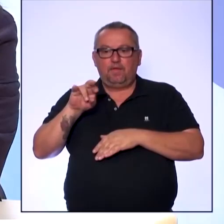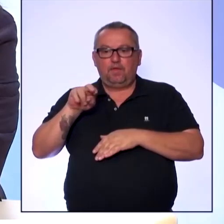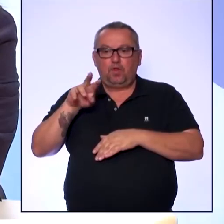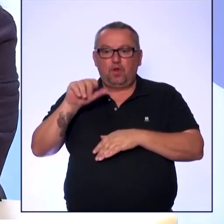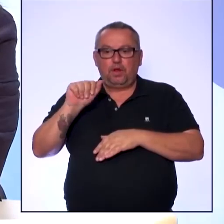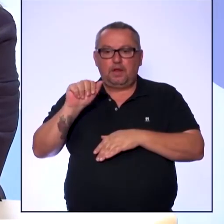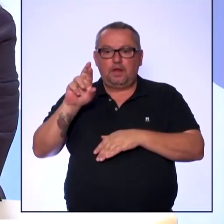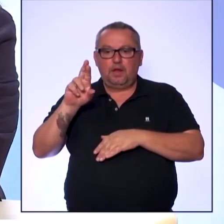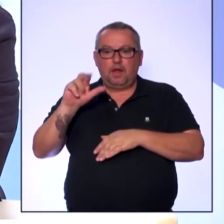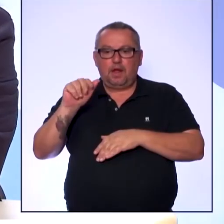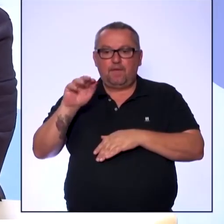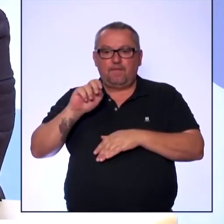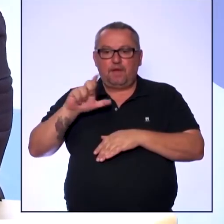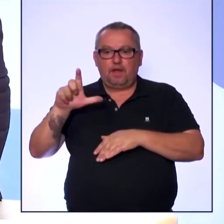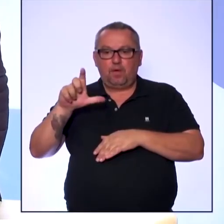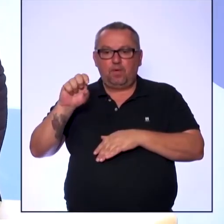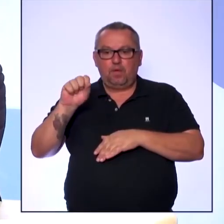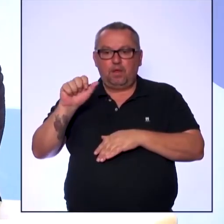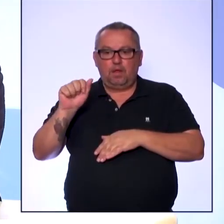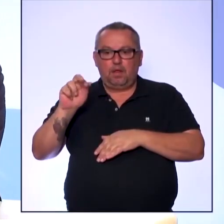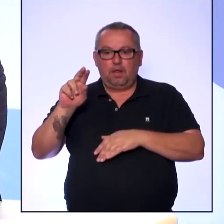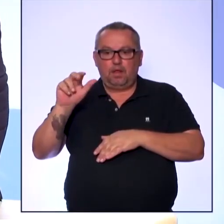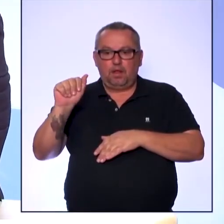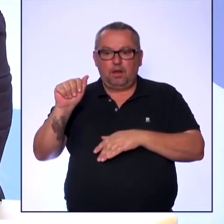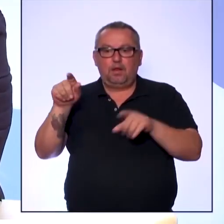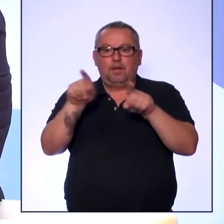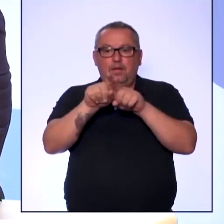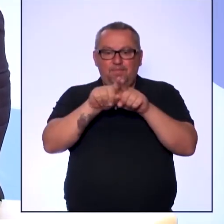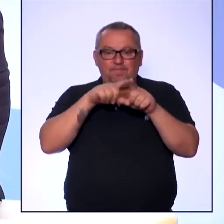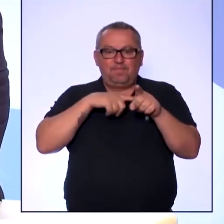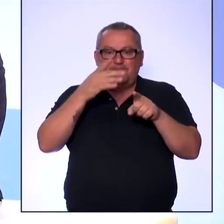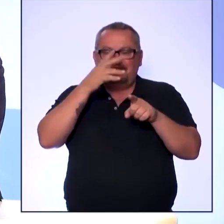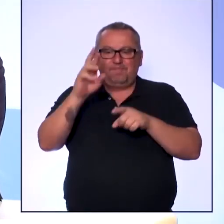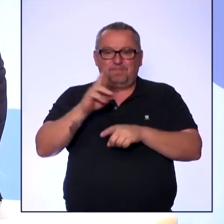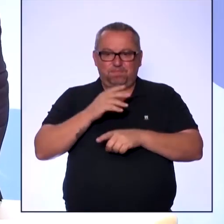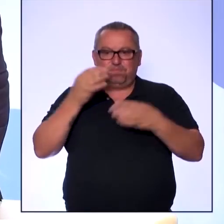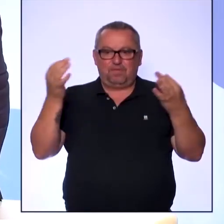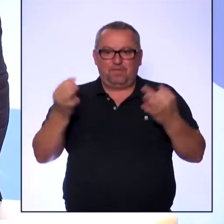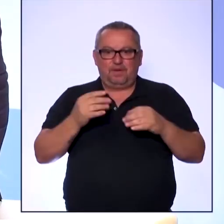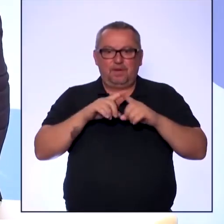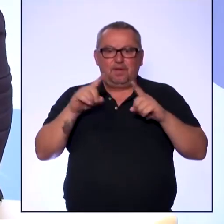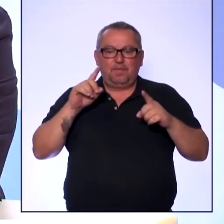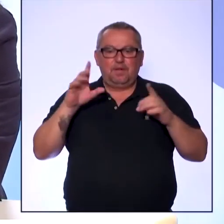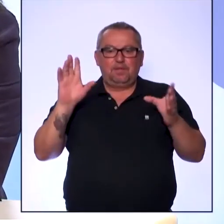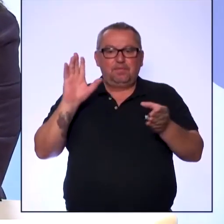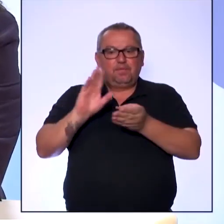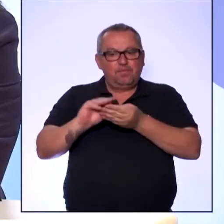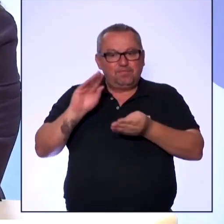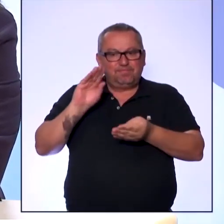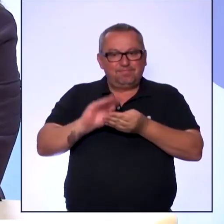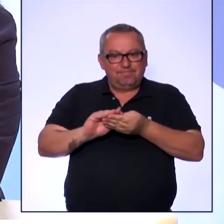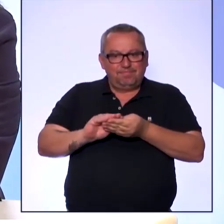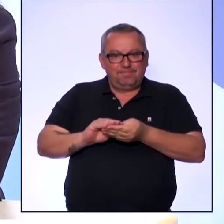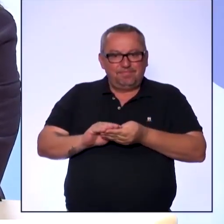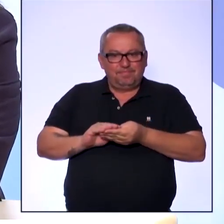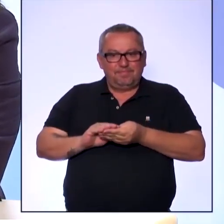bem? E a segunda questão, teve resposta, professor? Sim, professor. Nós temos aqui também algumas contribuições